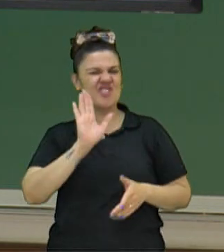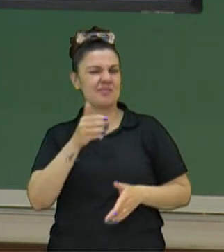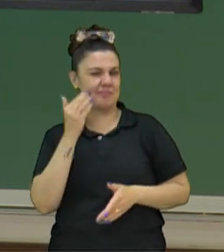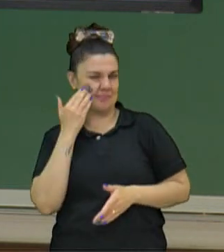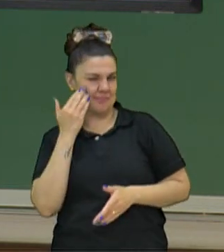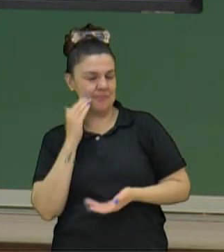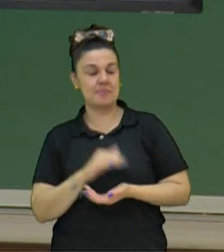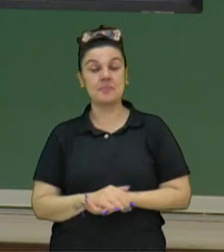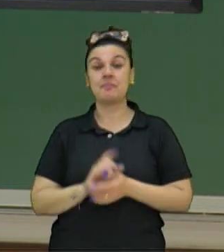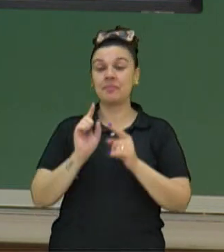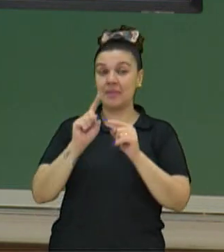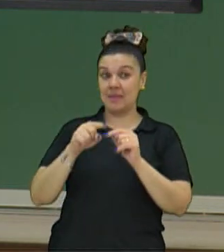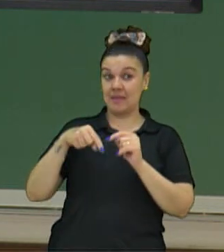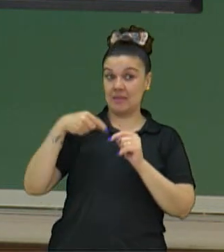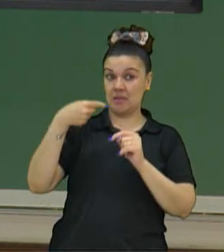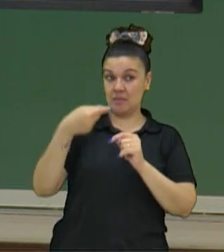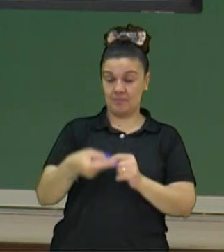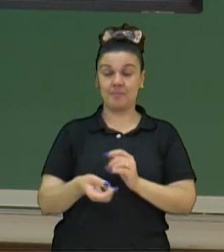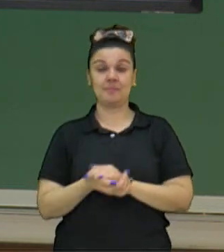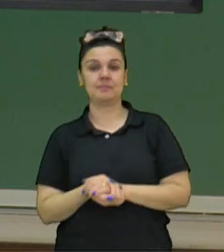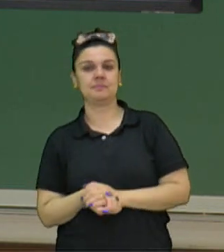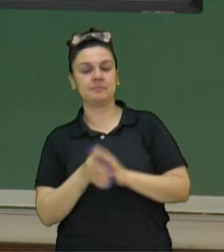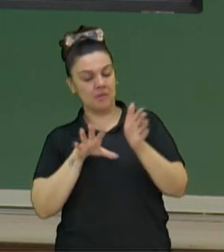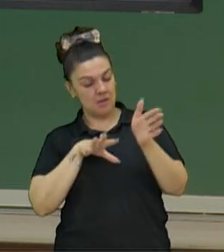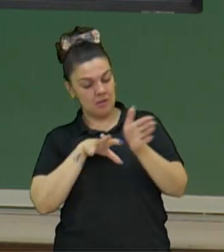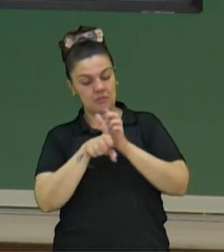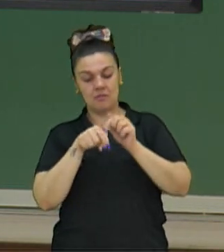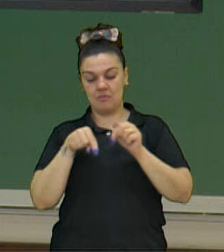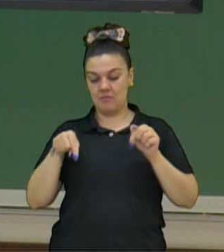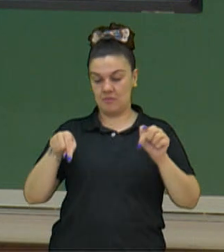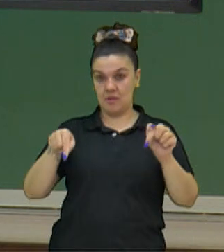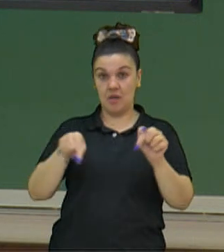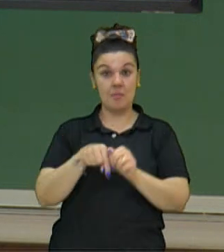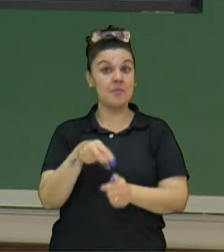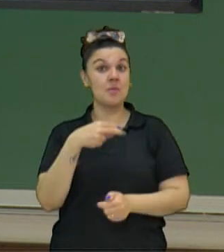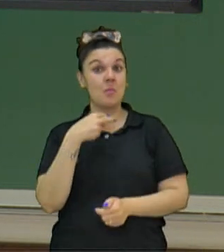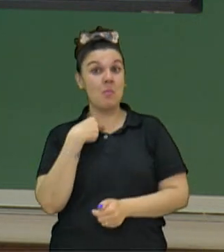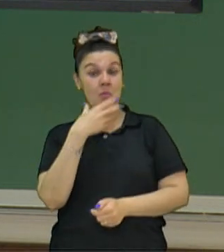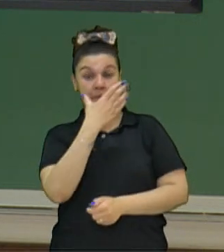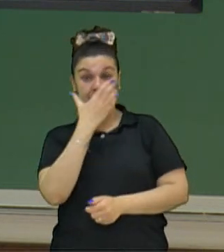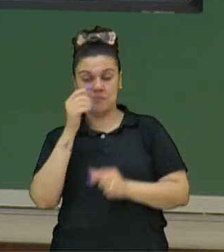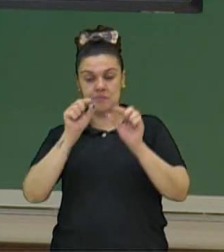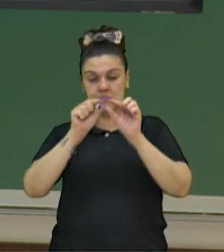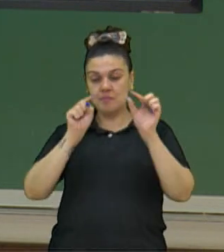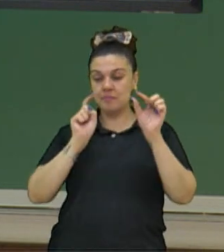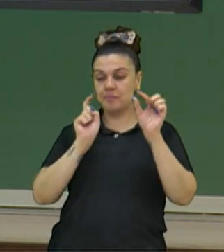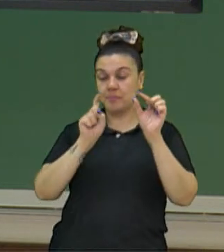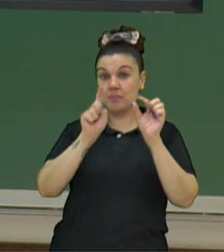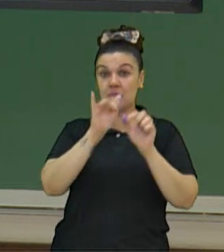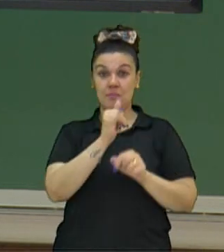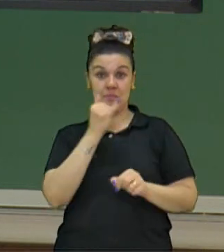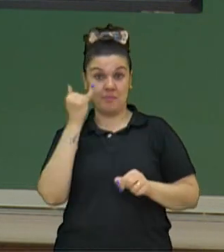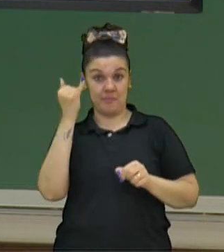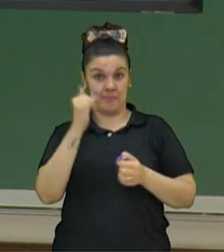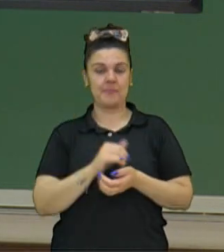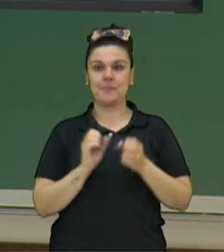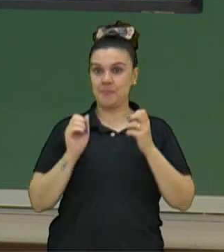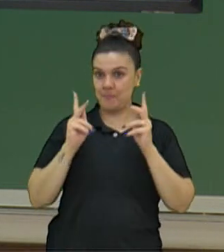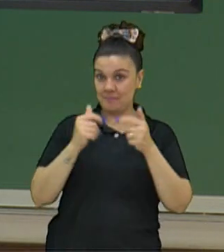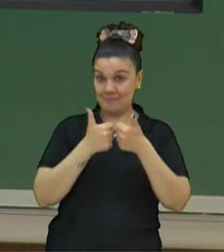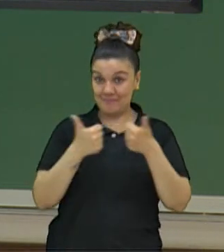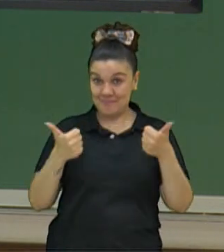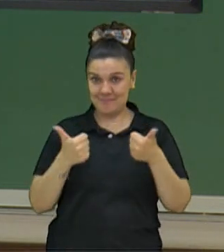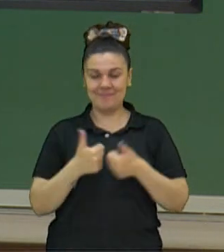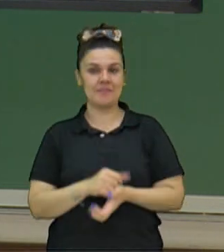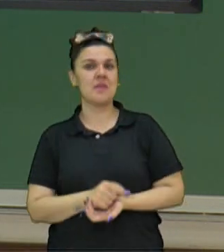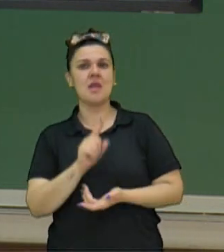daí. Depois, o que eu faço? Eu vou no meu classroom, não posso esquecer do link de presença, ela é super importante, beleza?